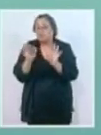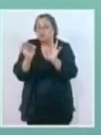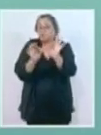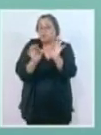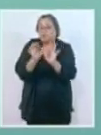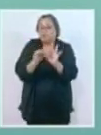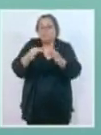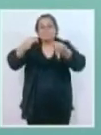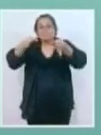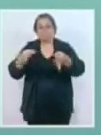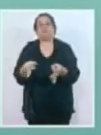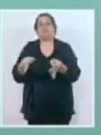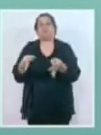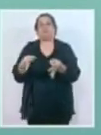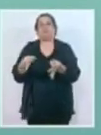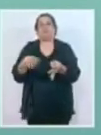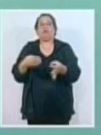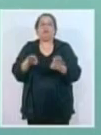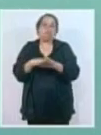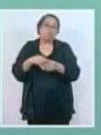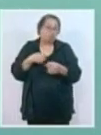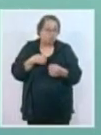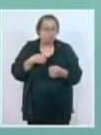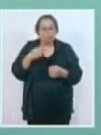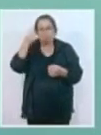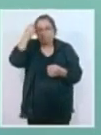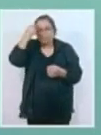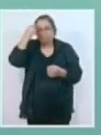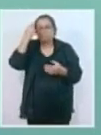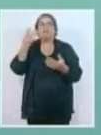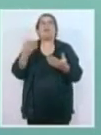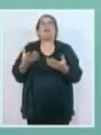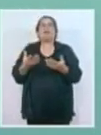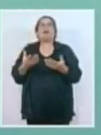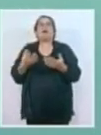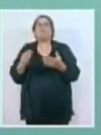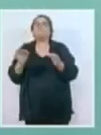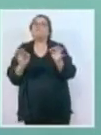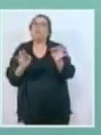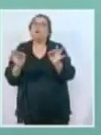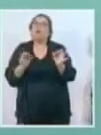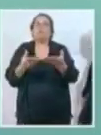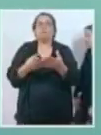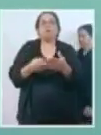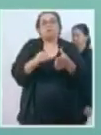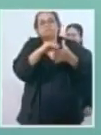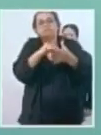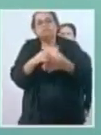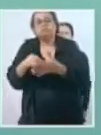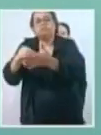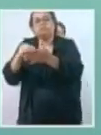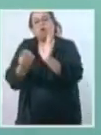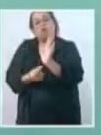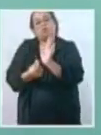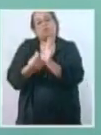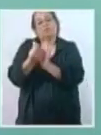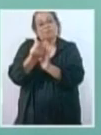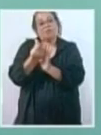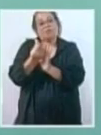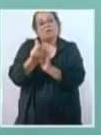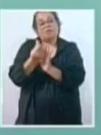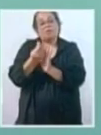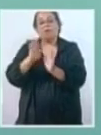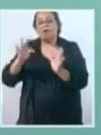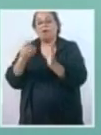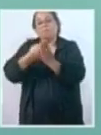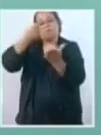precisava. Então, foi da onde eu atinei, né, já caiu a minha ficha, eu pensei, poxa, vou direcionar a verba. E aí direcionei numa